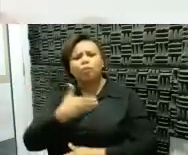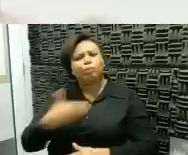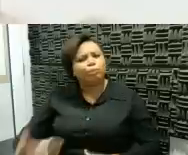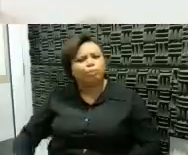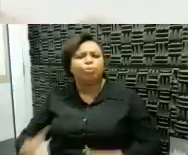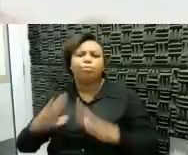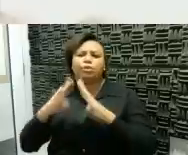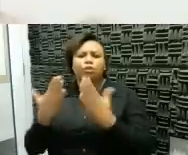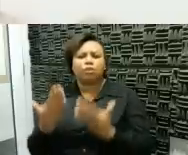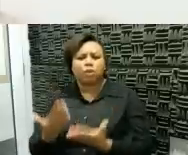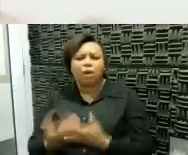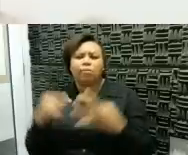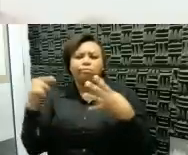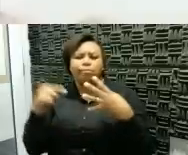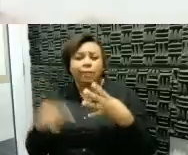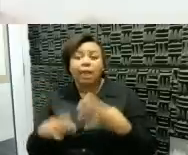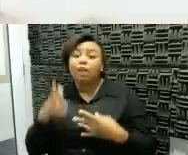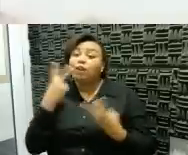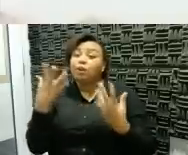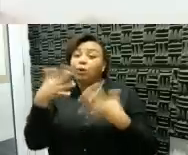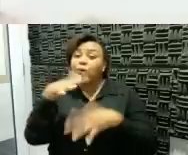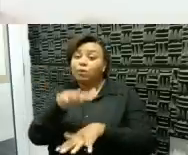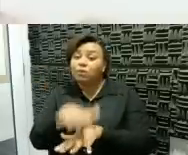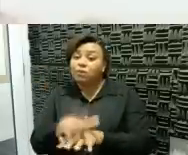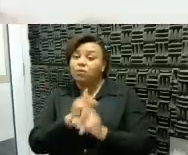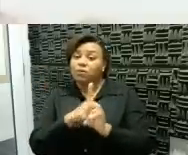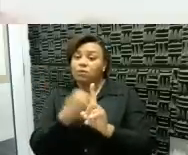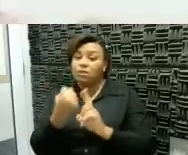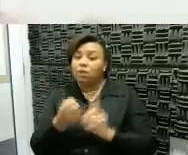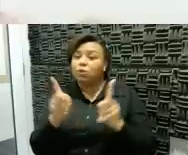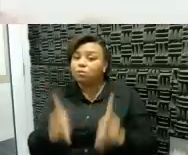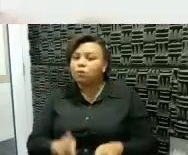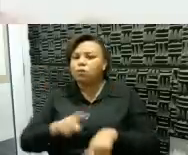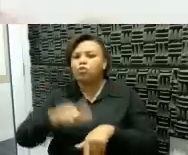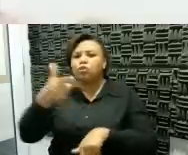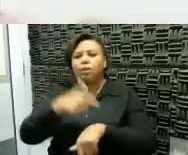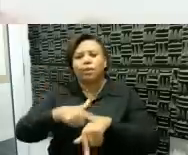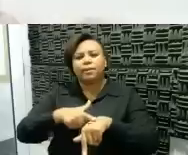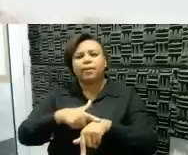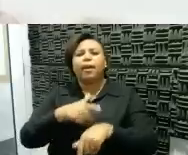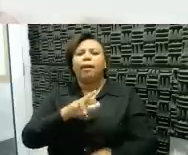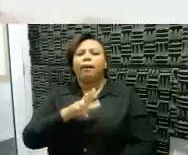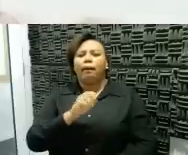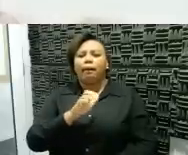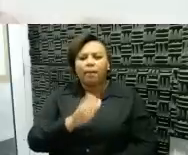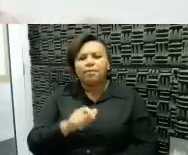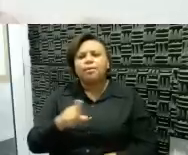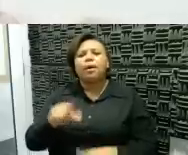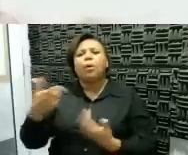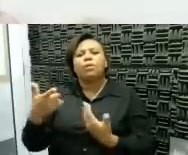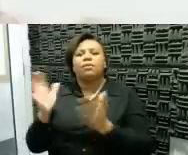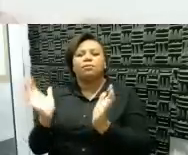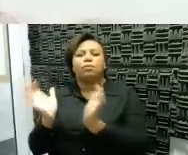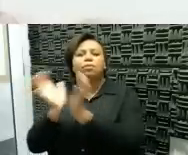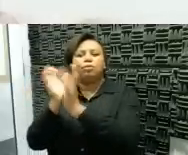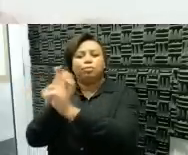social de pessoas né de outras etnias de outras classes sociais ã inclusão de gênero e aqui especificamente inclusão de